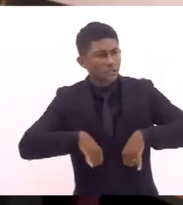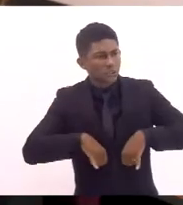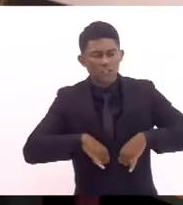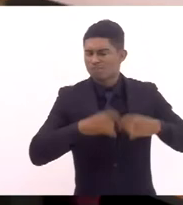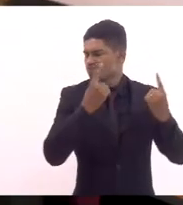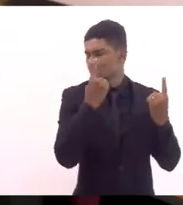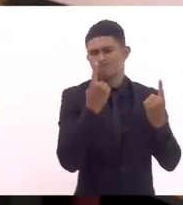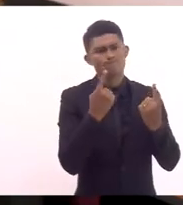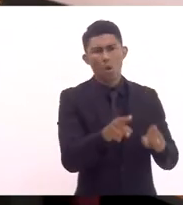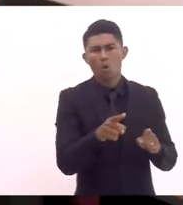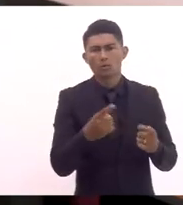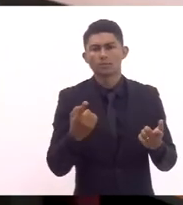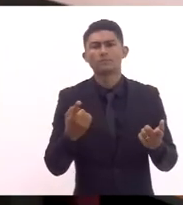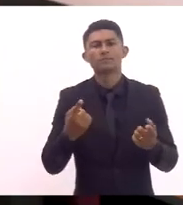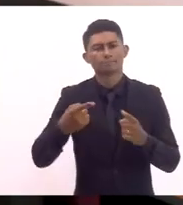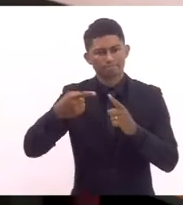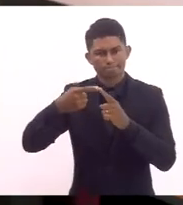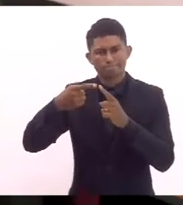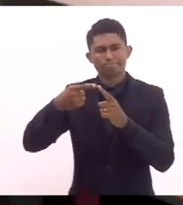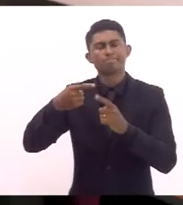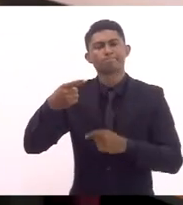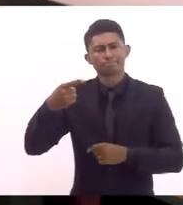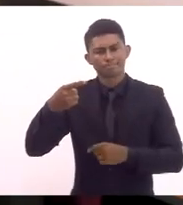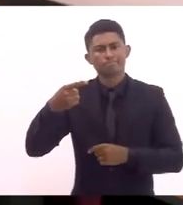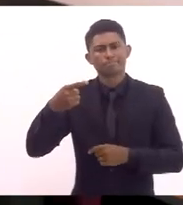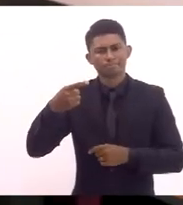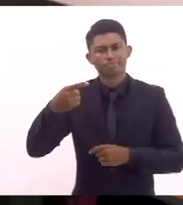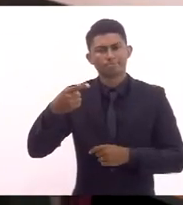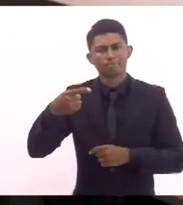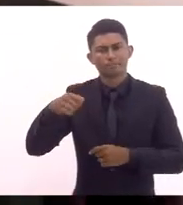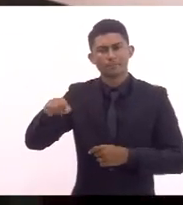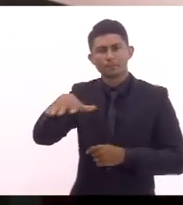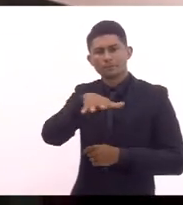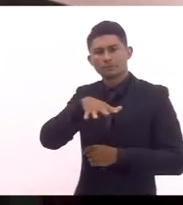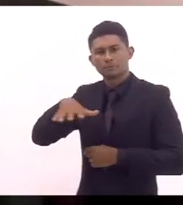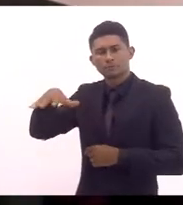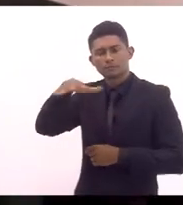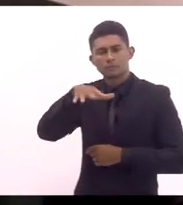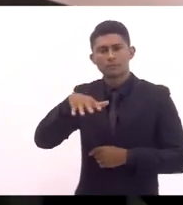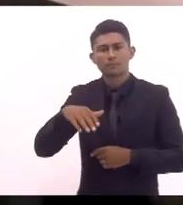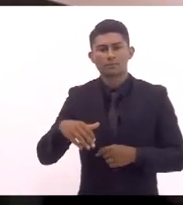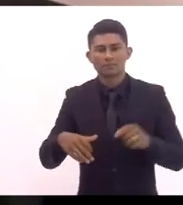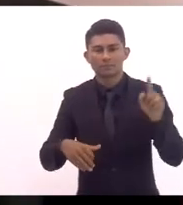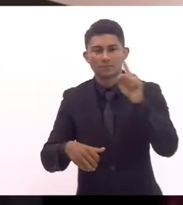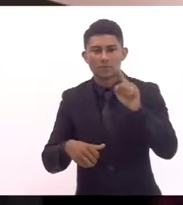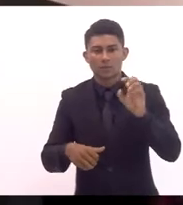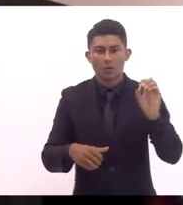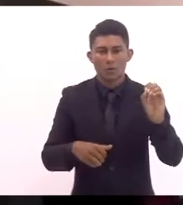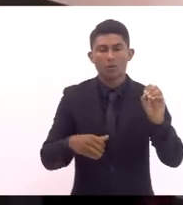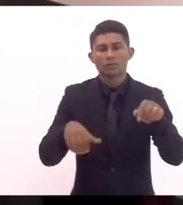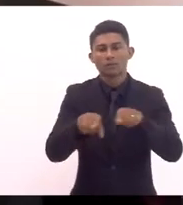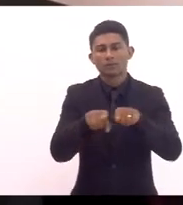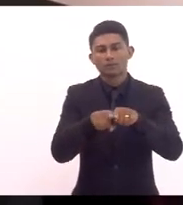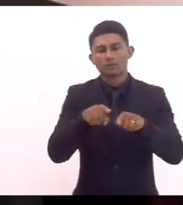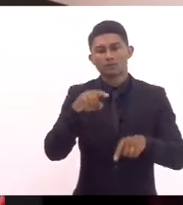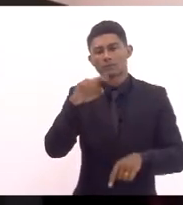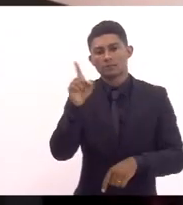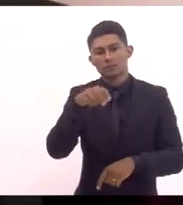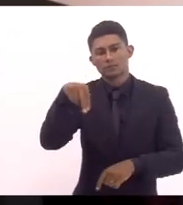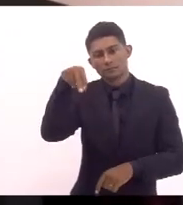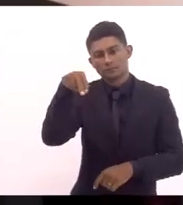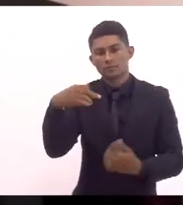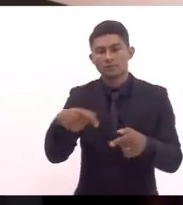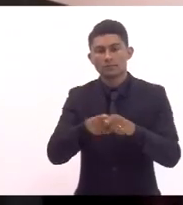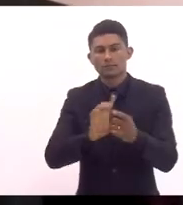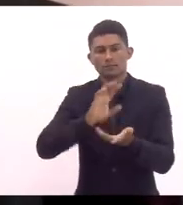dos nossos equipamentos que se encontram hoje na região da zona oeste e na região da zona norte além da região do